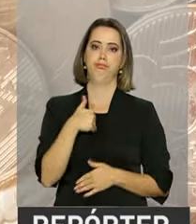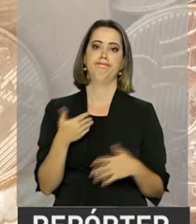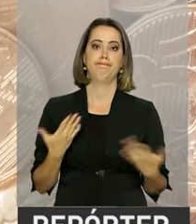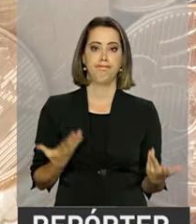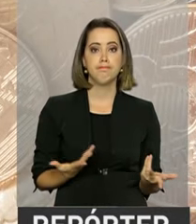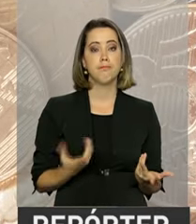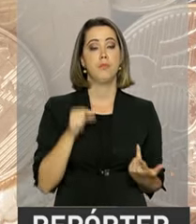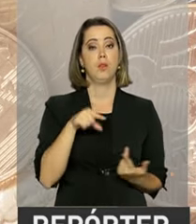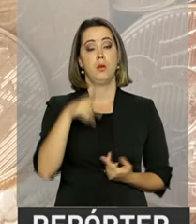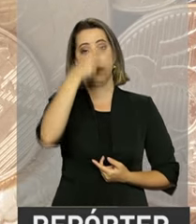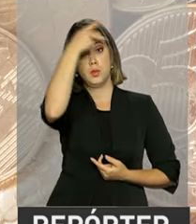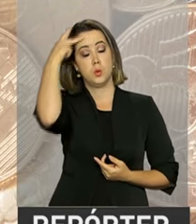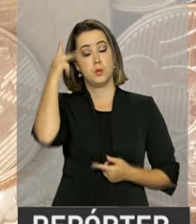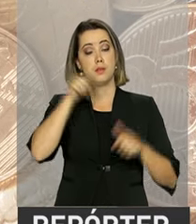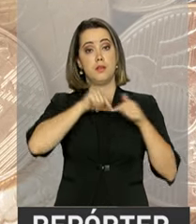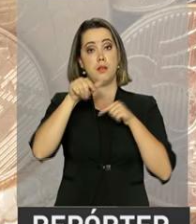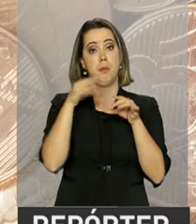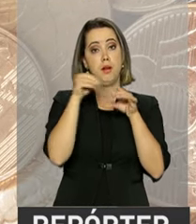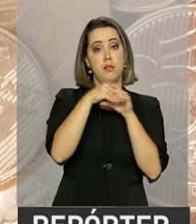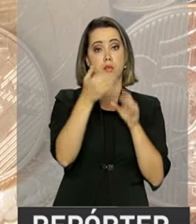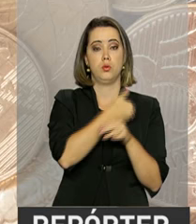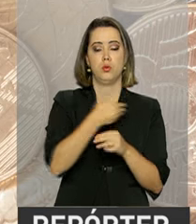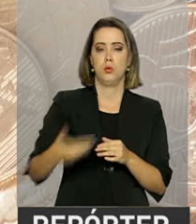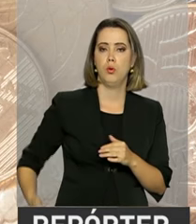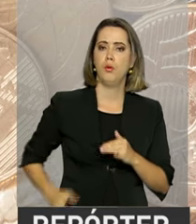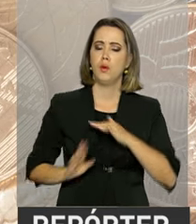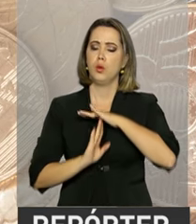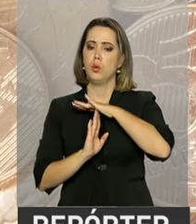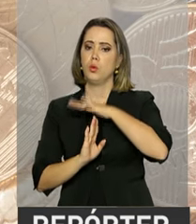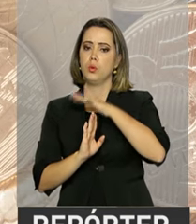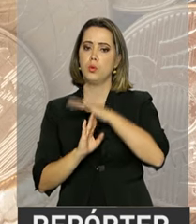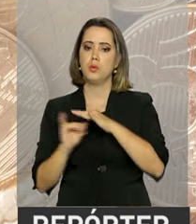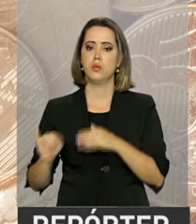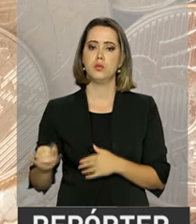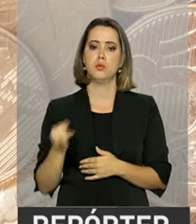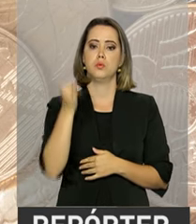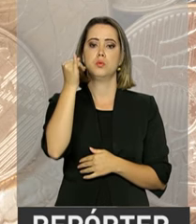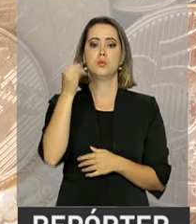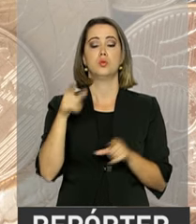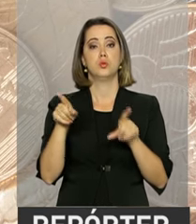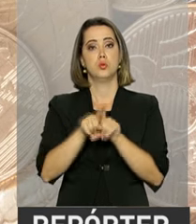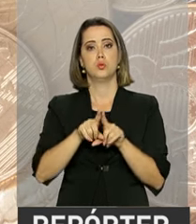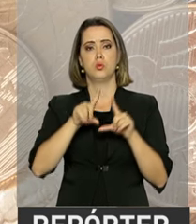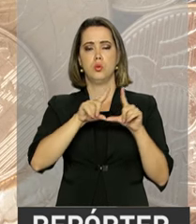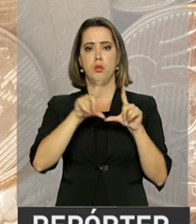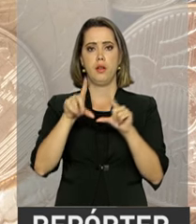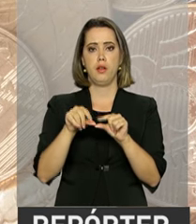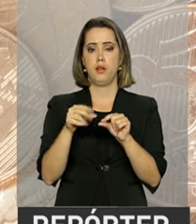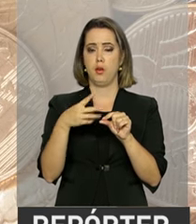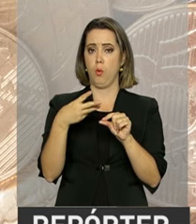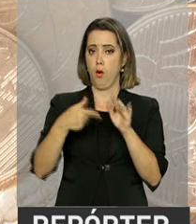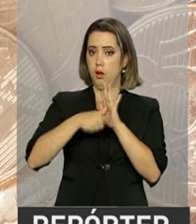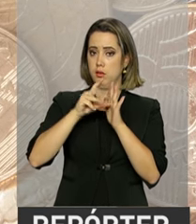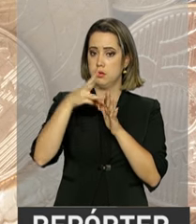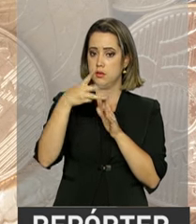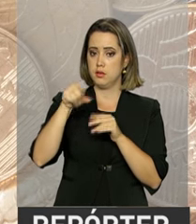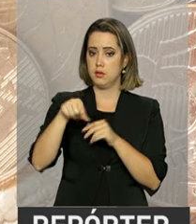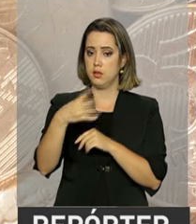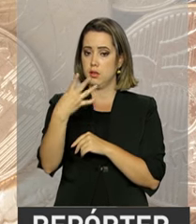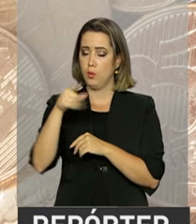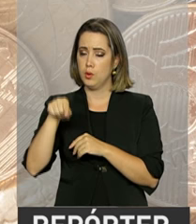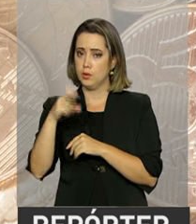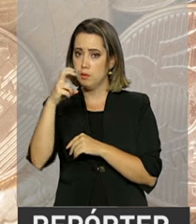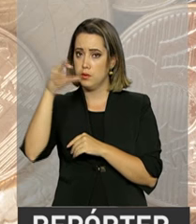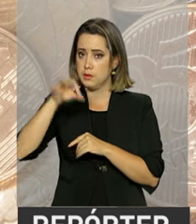públicos o teto para taxa de juros nas operações de crédito consignado caiu de 34 e meio por